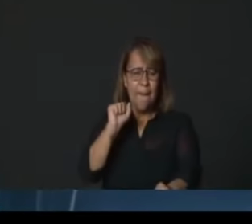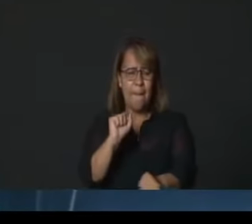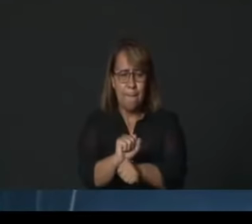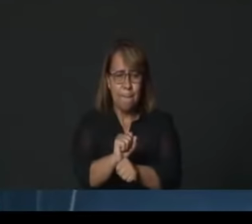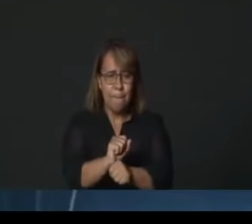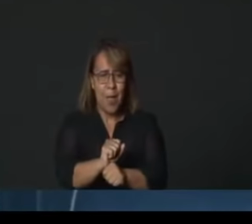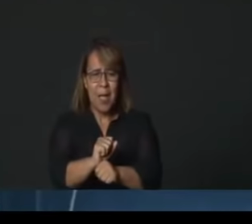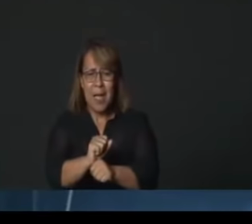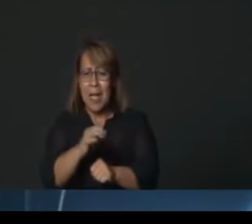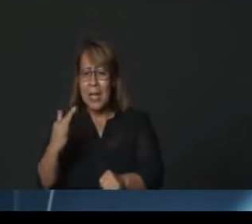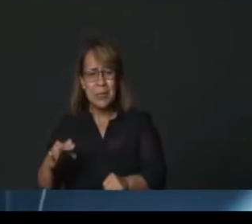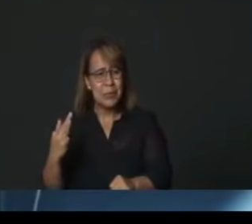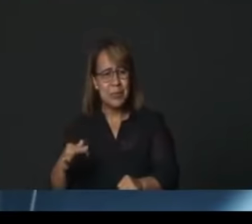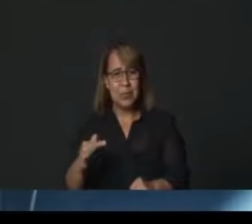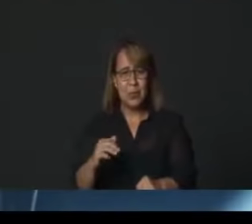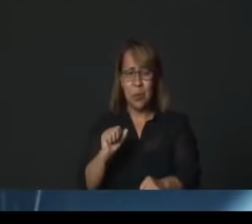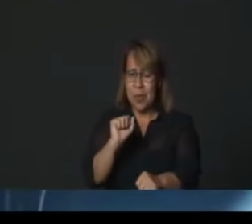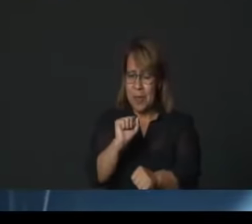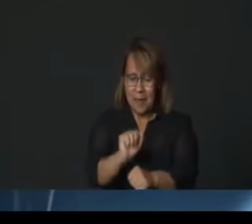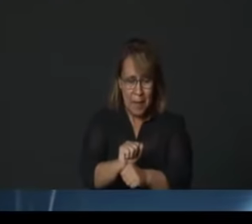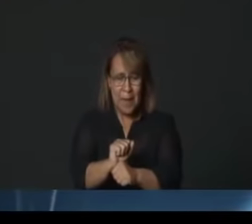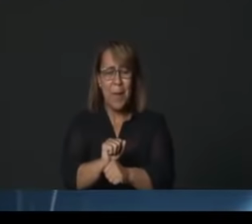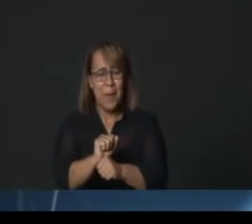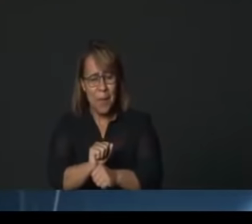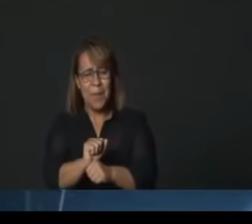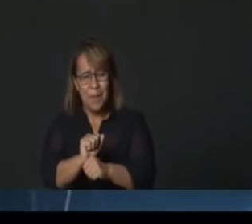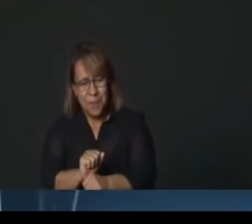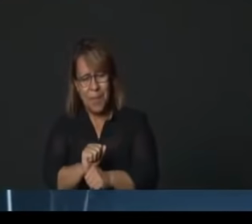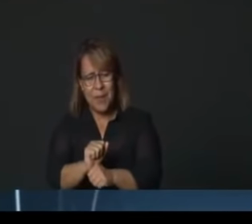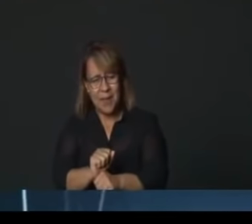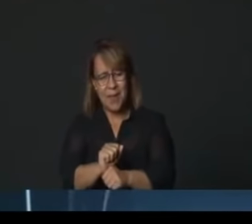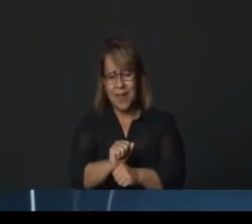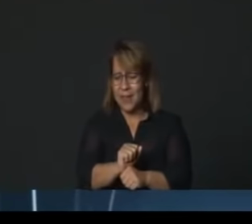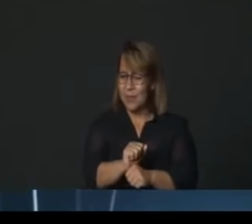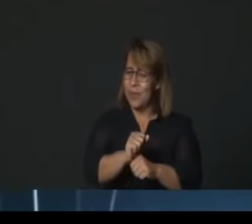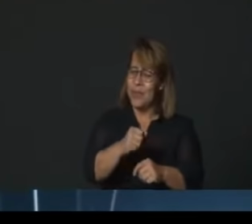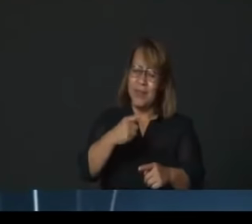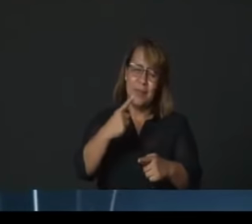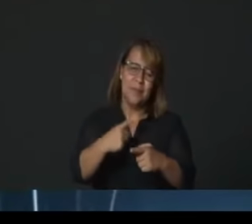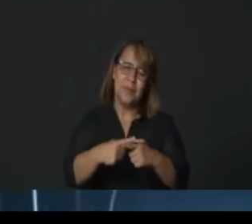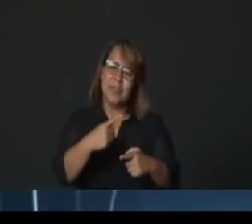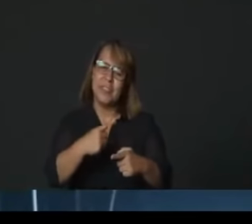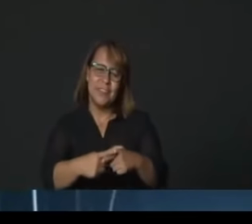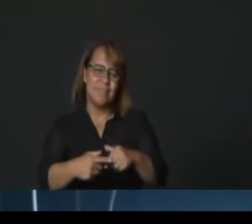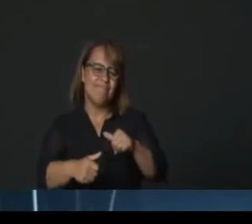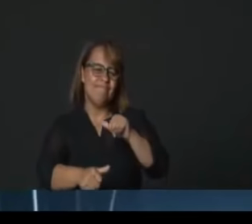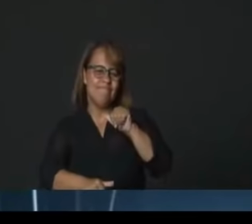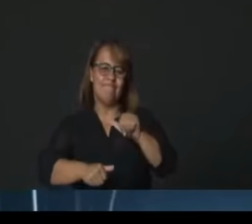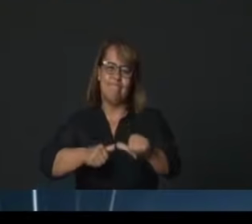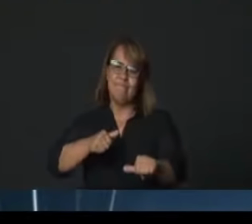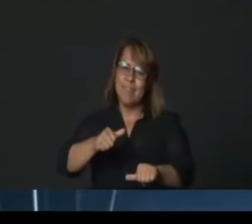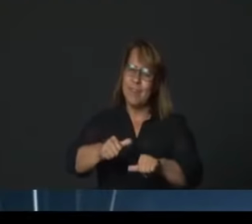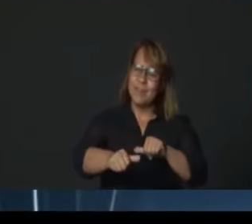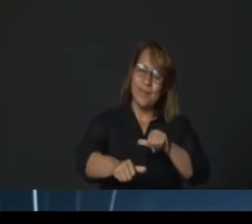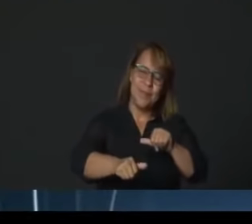suas mãos. Eu vou mudar a sua vida. Você e